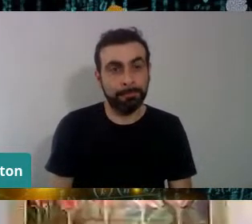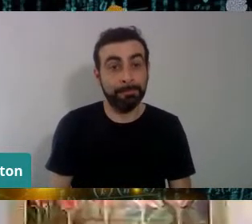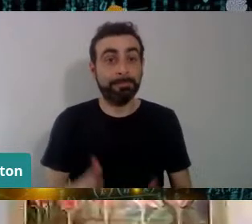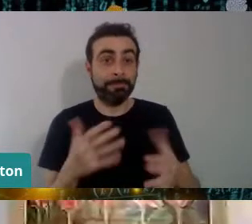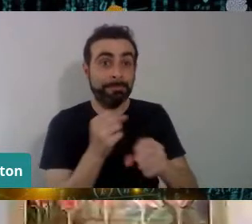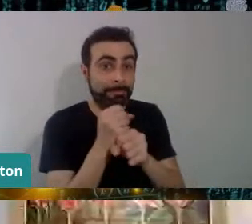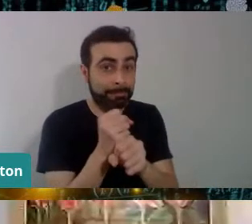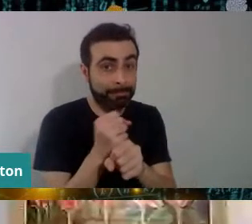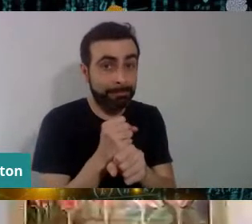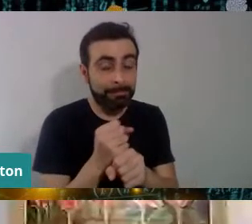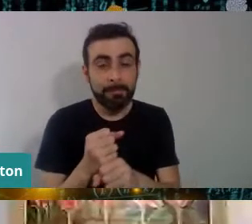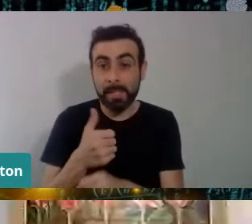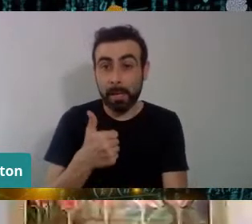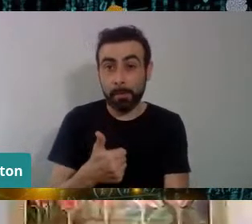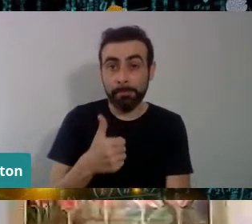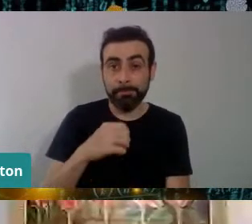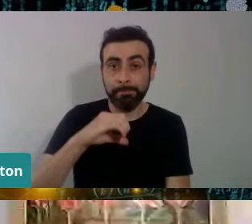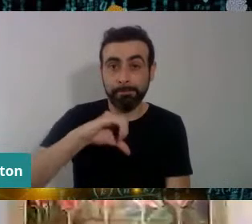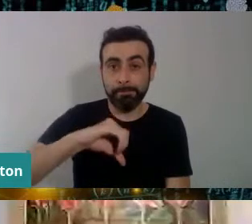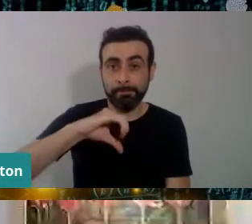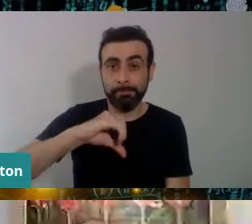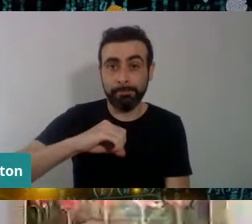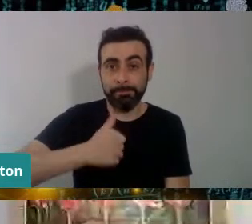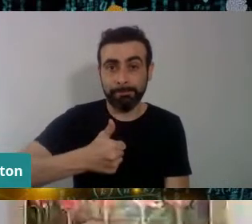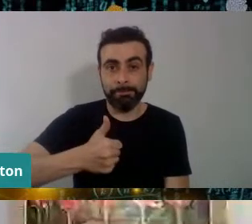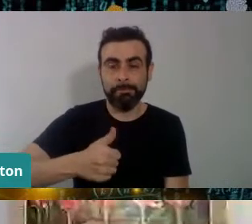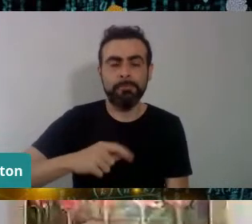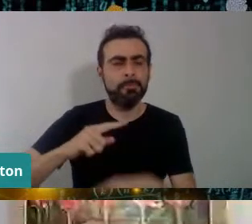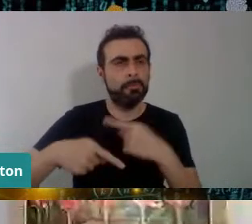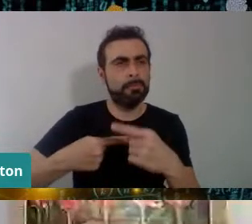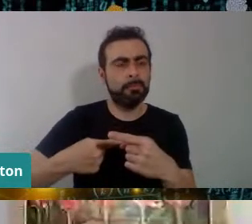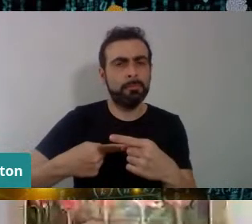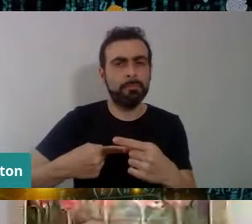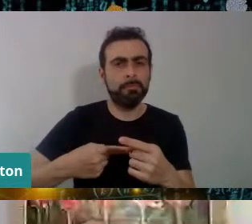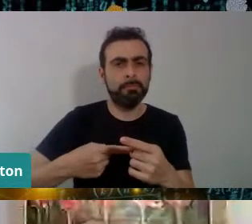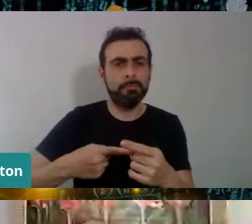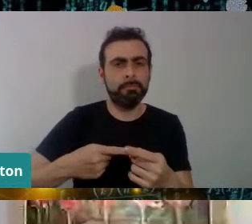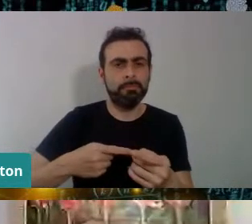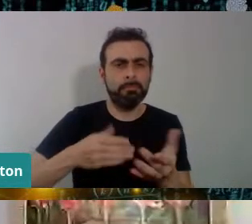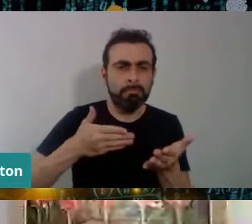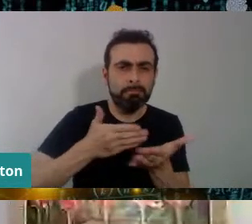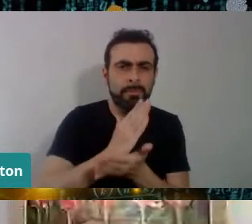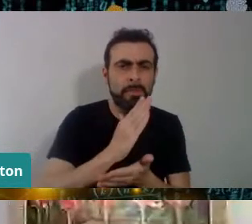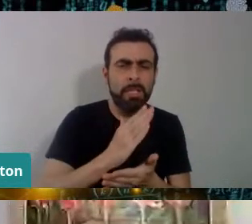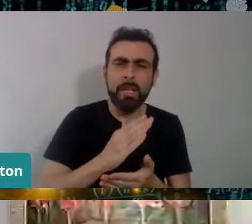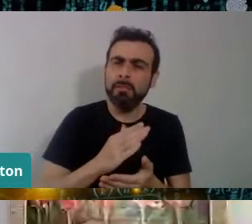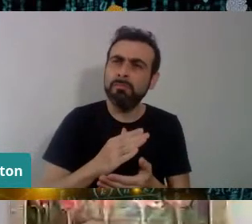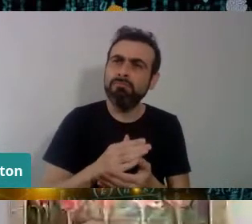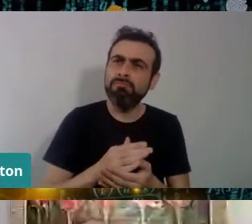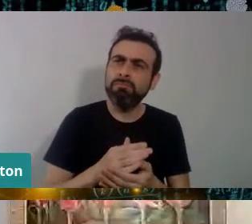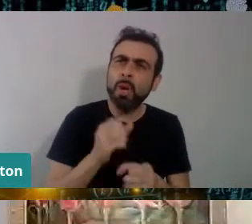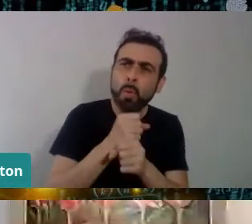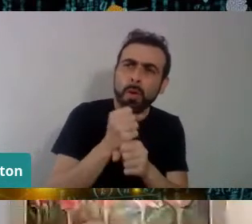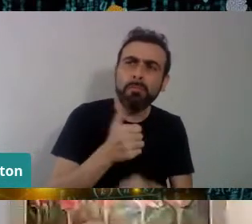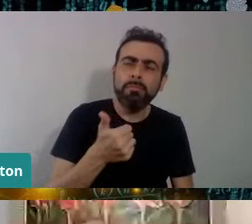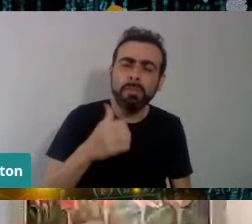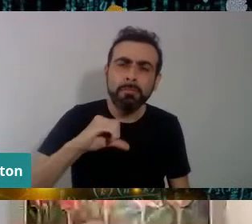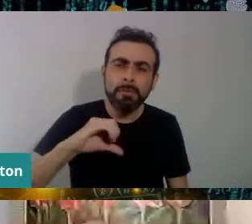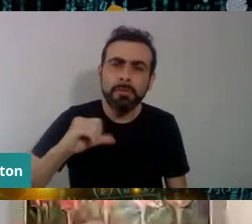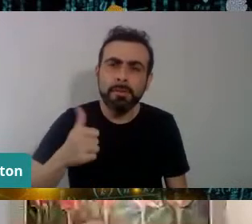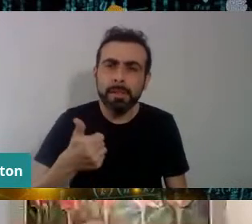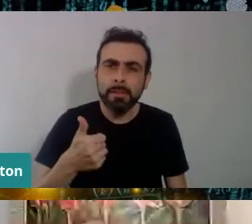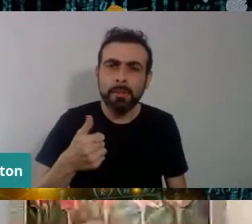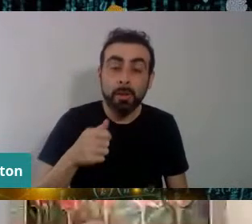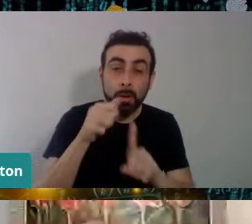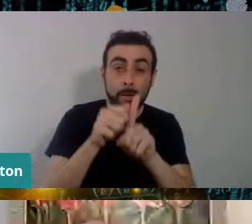foi em 91, né? E a autorização para funcionamento saiu em maio de 91. Né? Então,